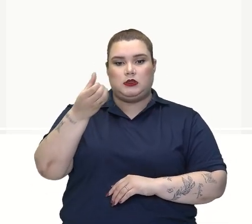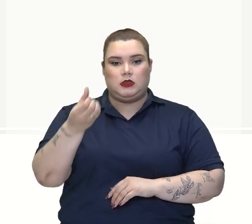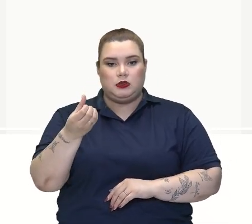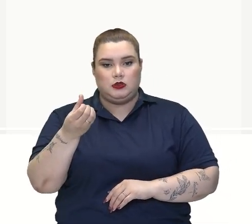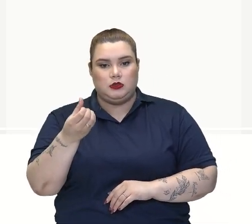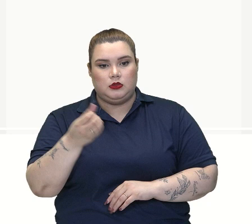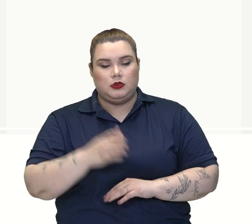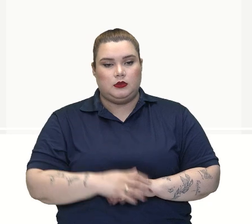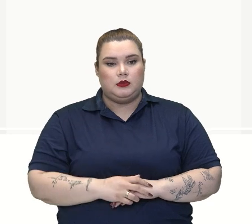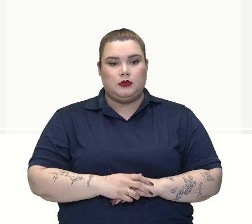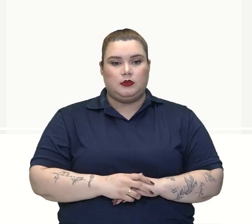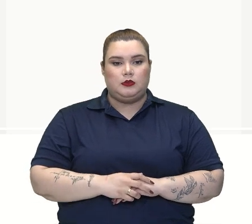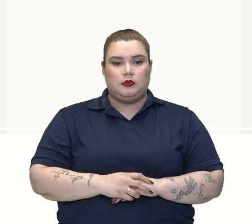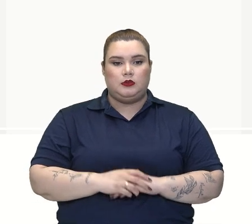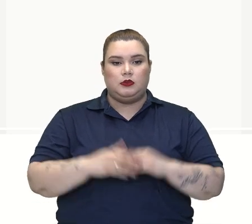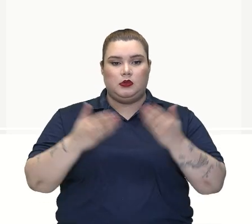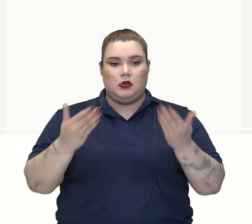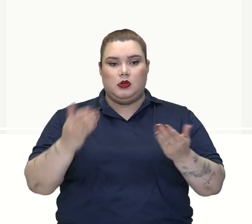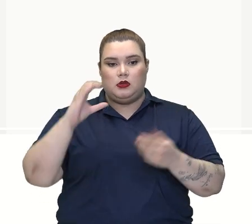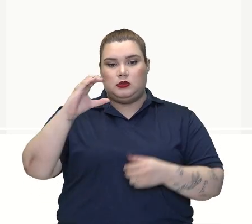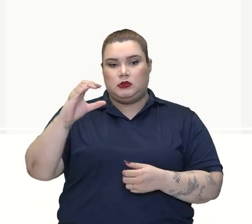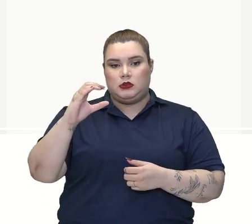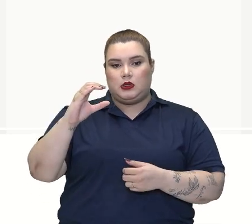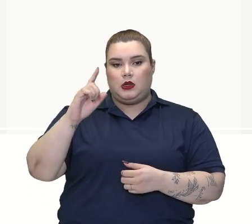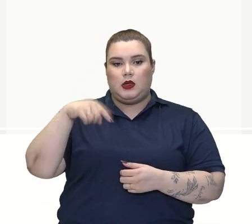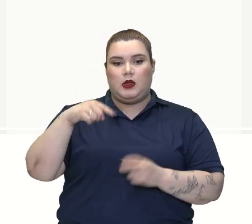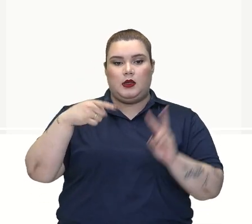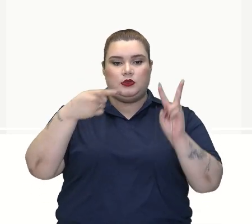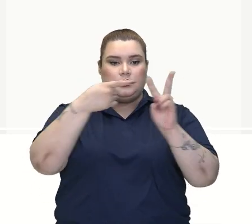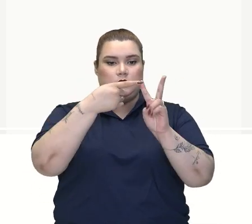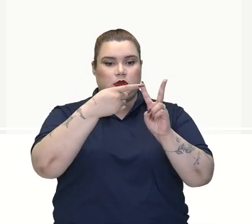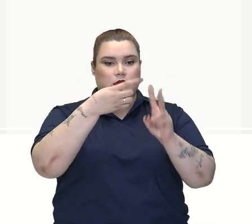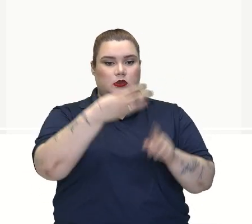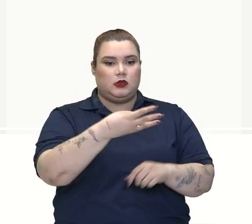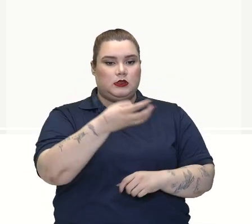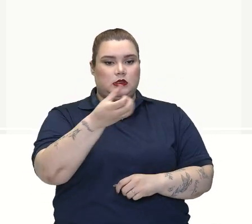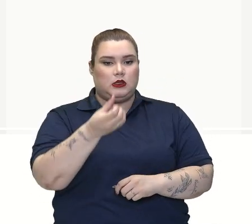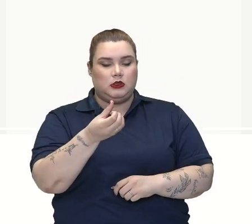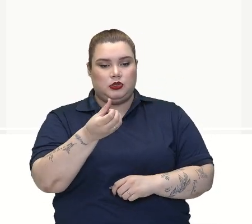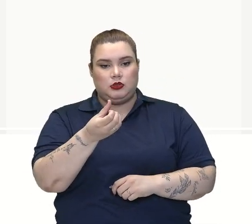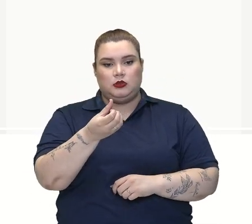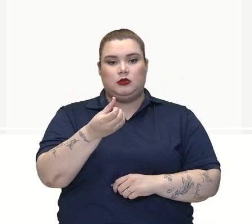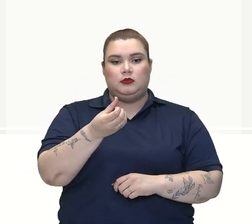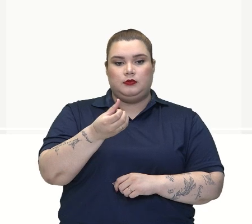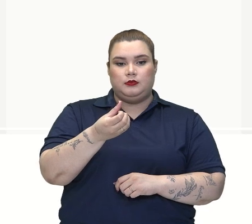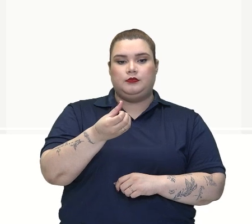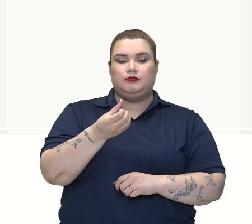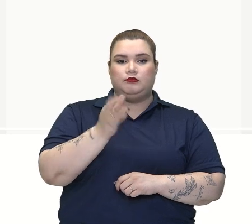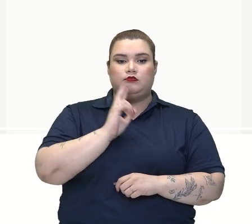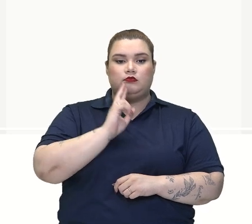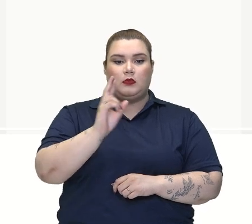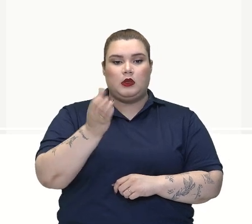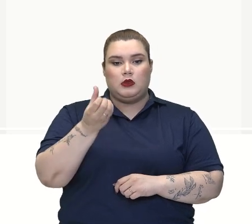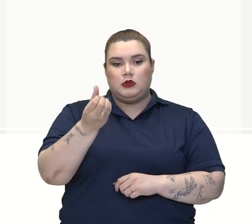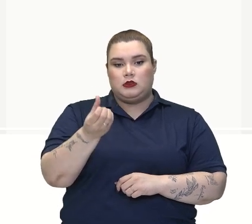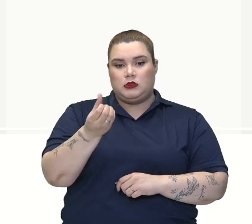36. Então, nosso C vai ser raiz quadrada de 36, que